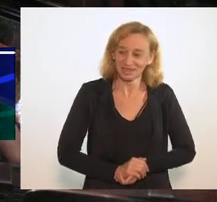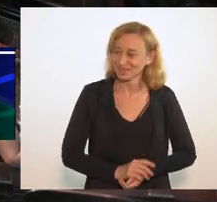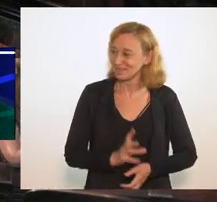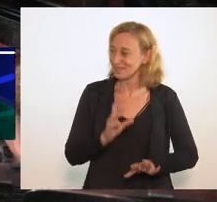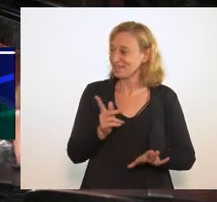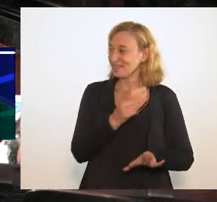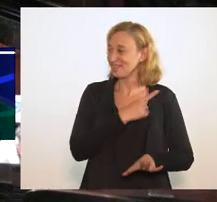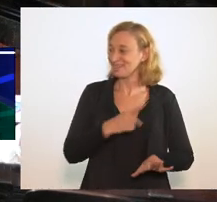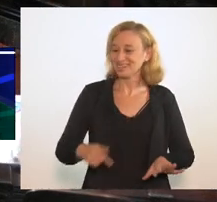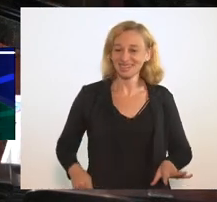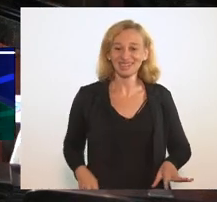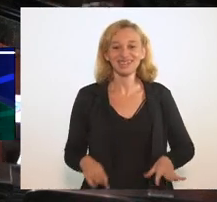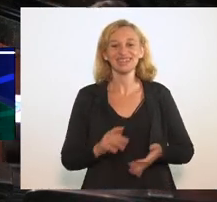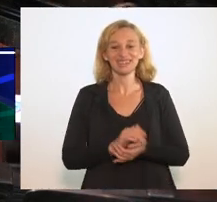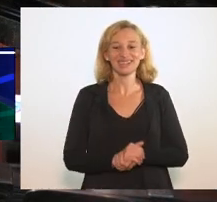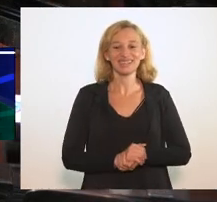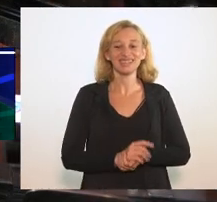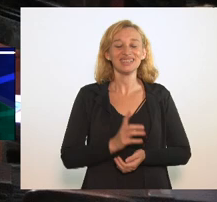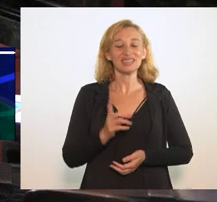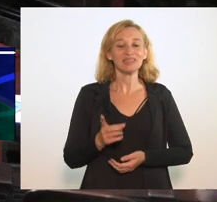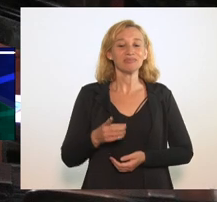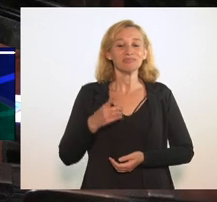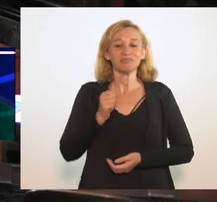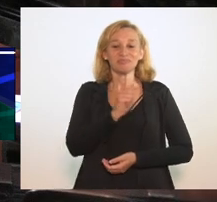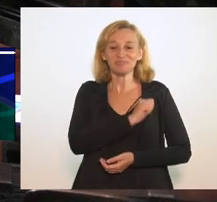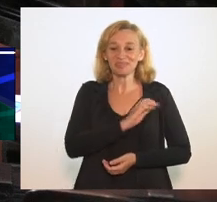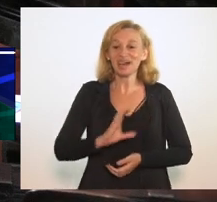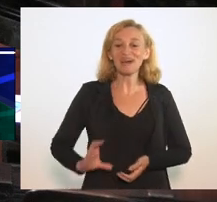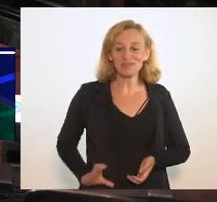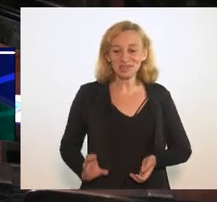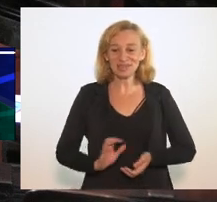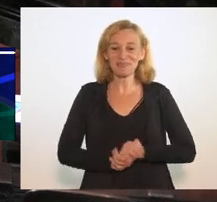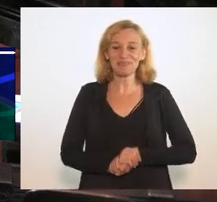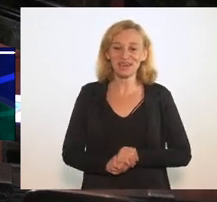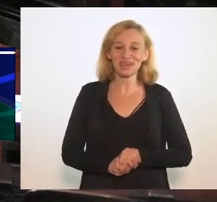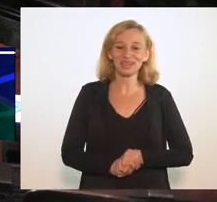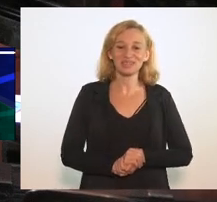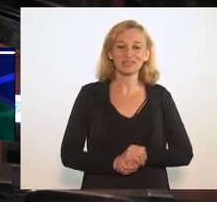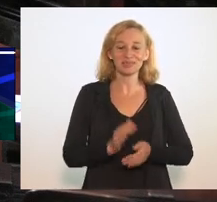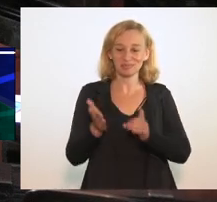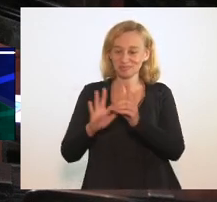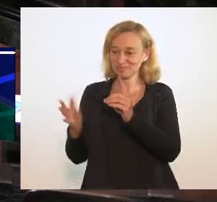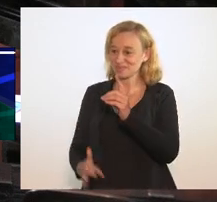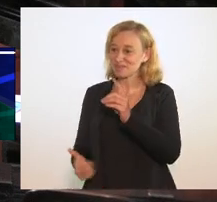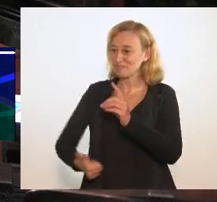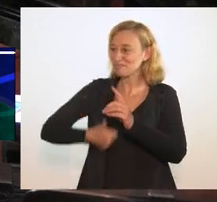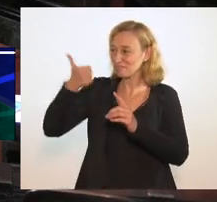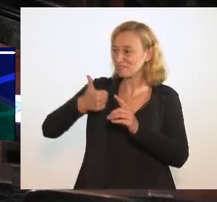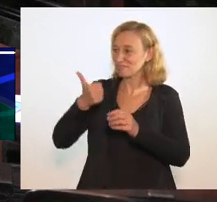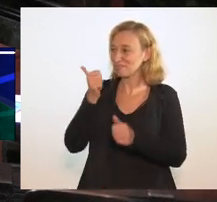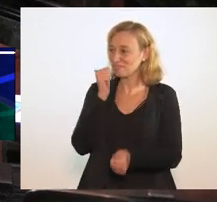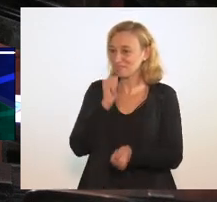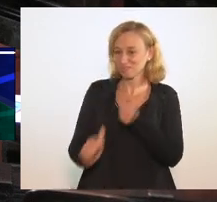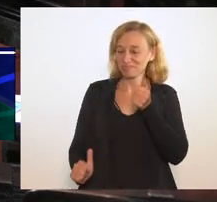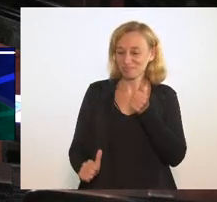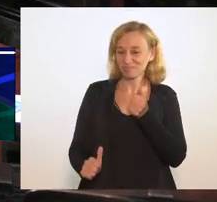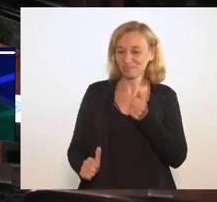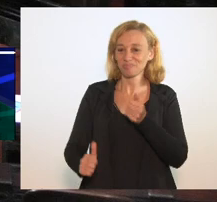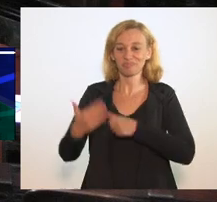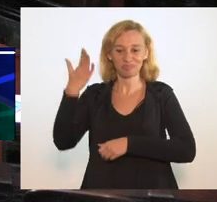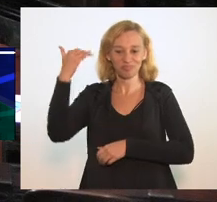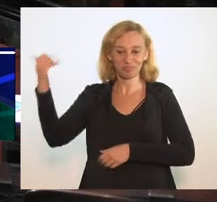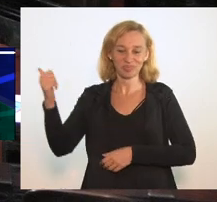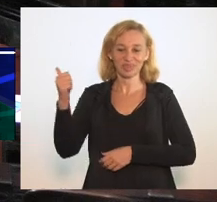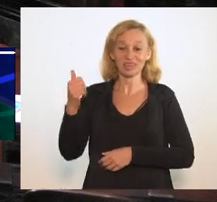Siciliano toma uma iniciativa de homenagear o maior jogador de futebol de todos os tempos,